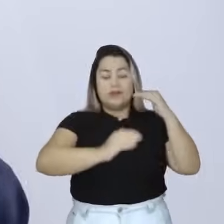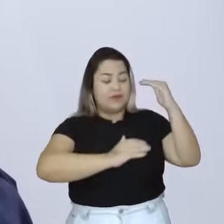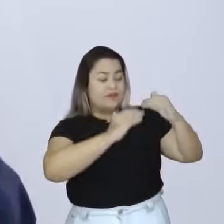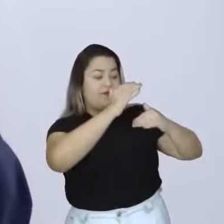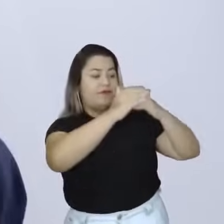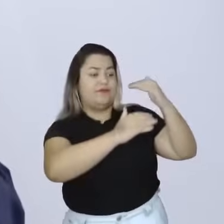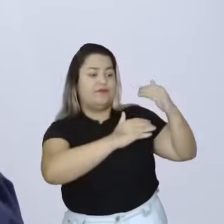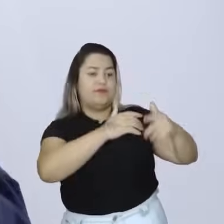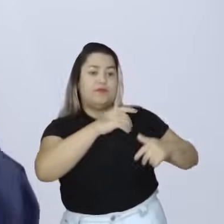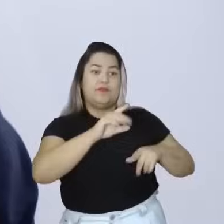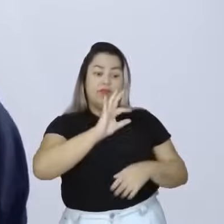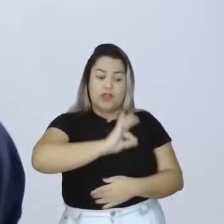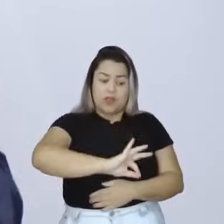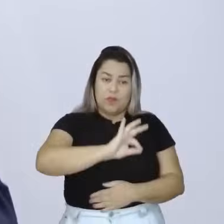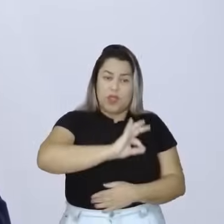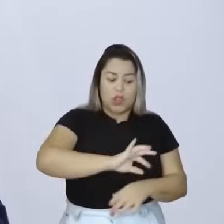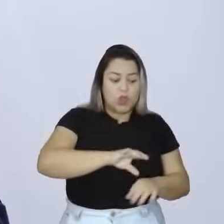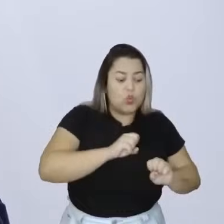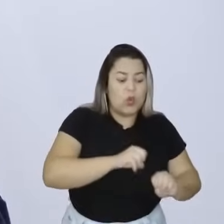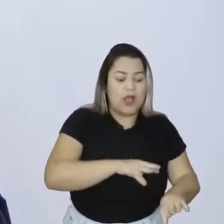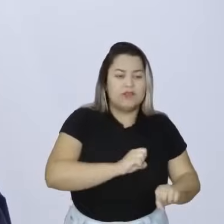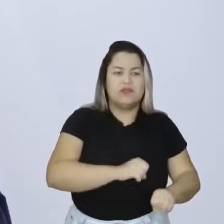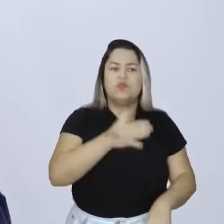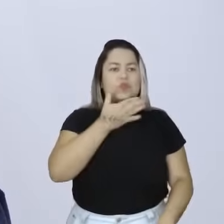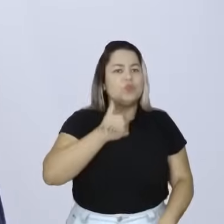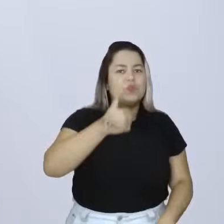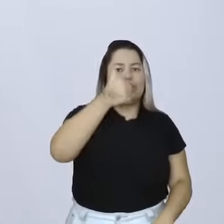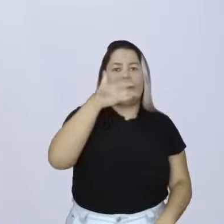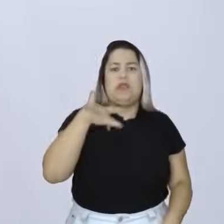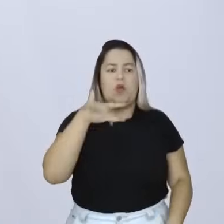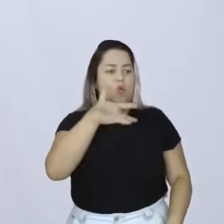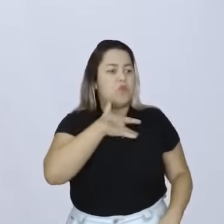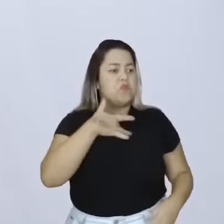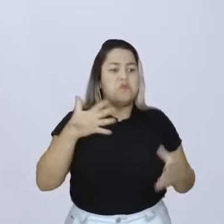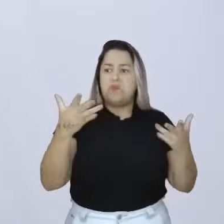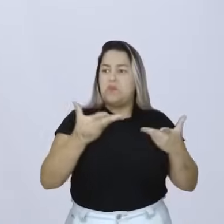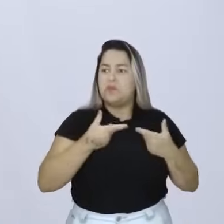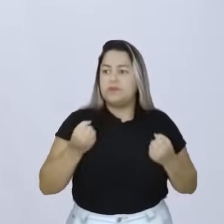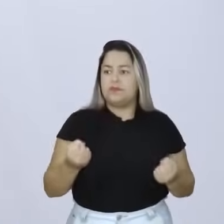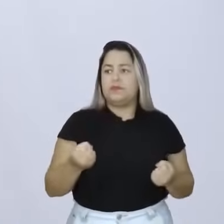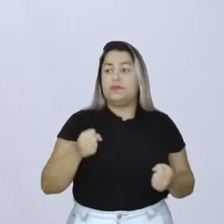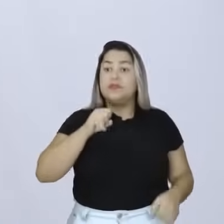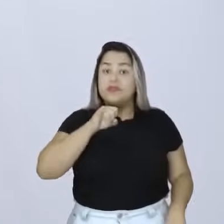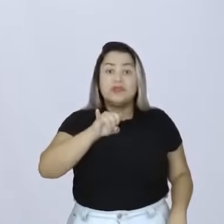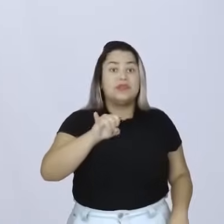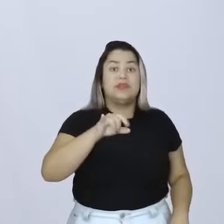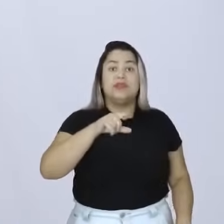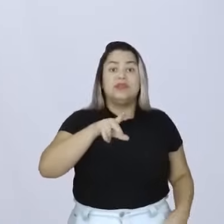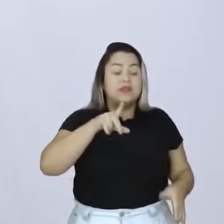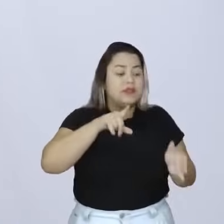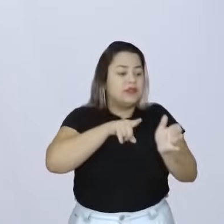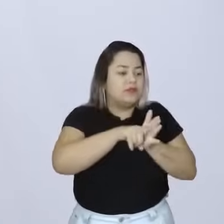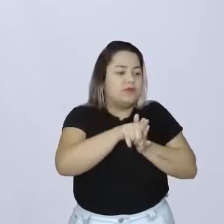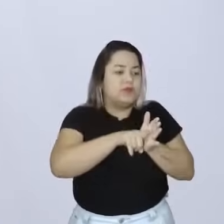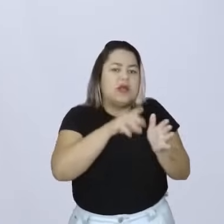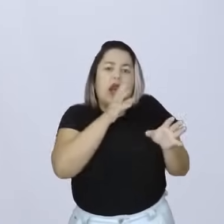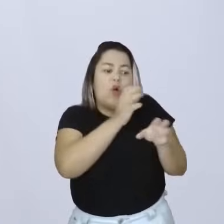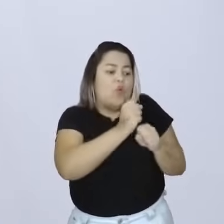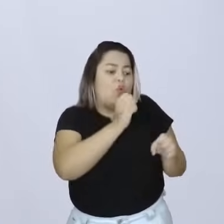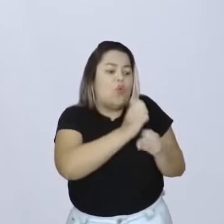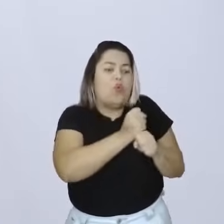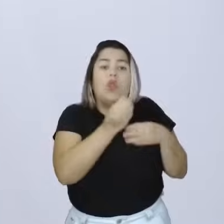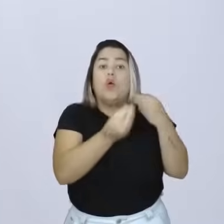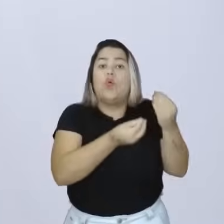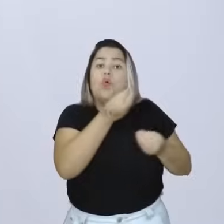emprego, gerar renda, ter uma educação de qualidade, ter uma saúde decente para o povo, se você não planeja, se você não calcula como é que vai